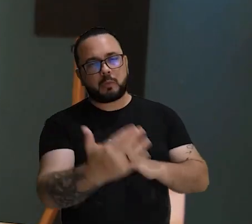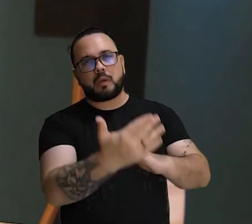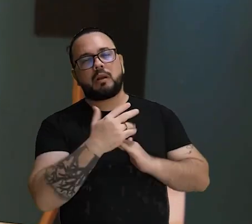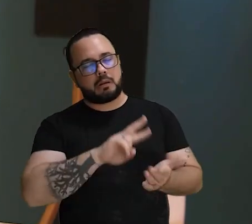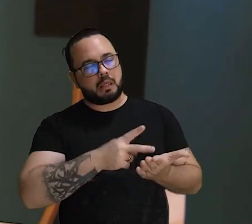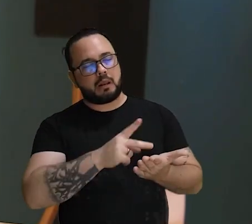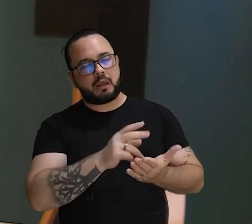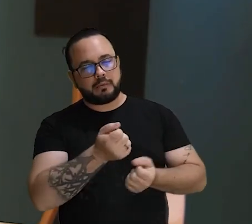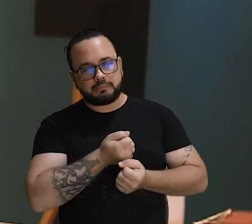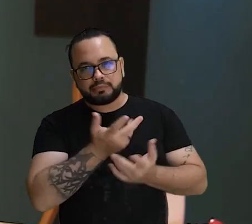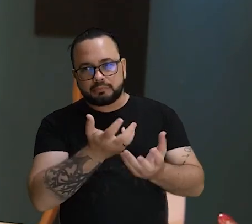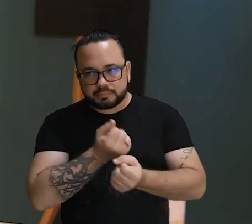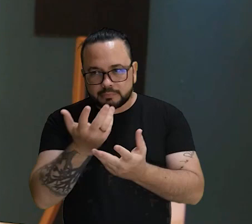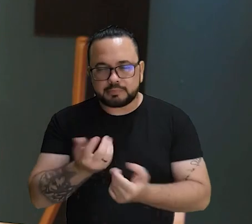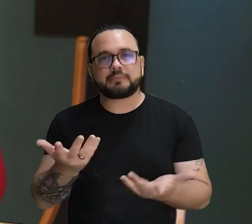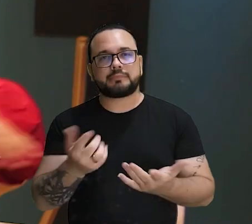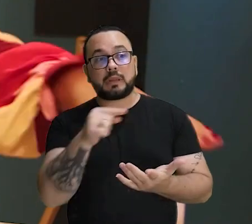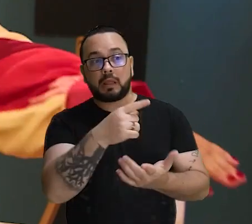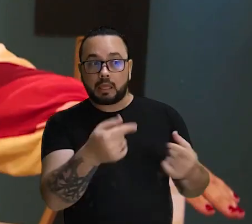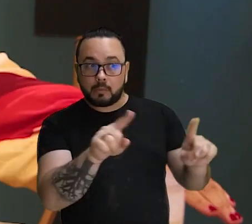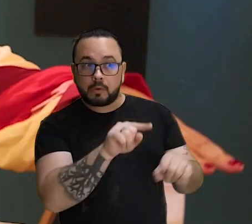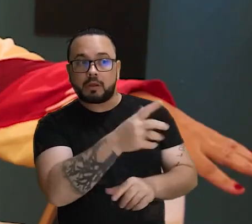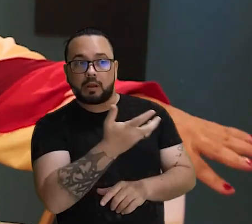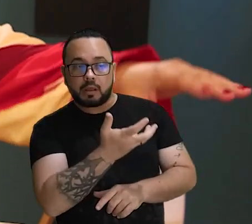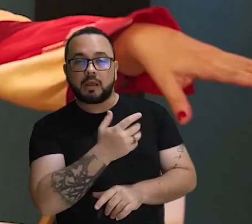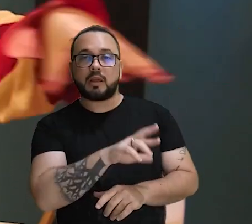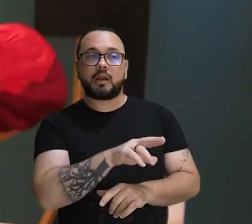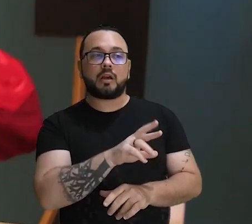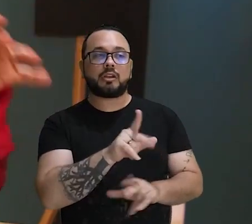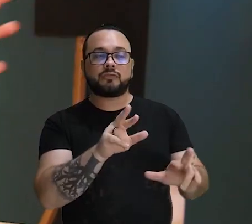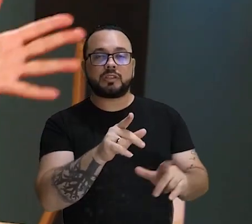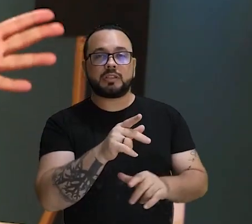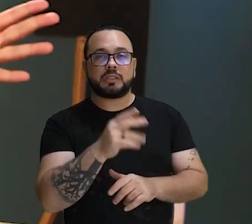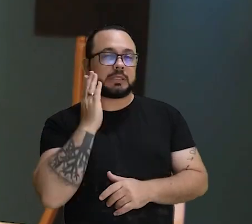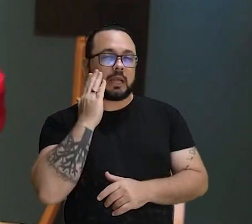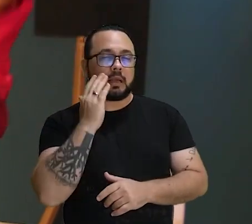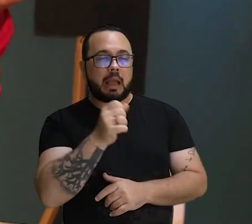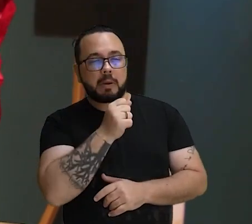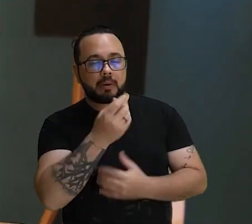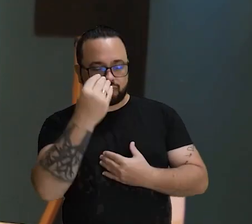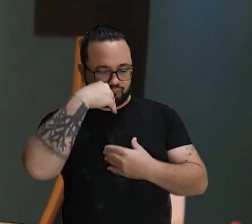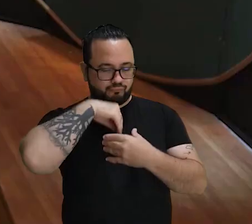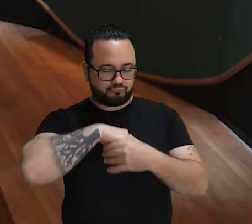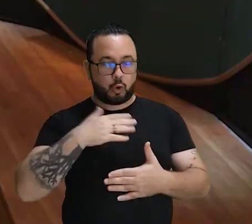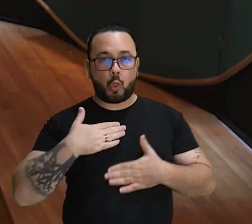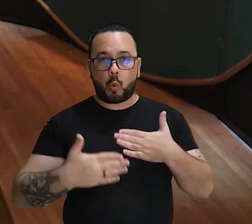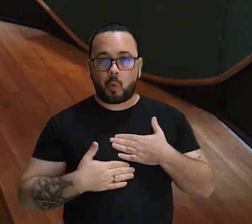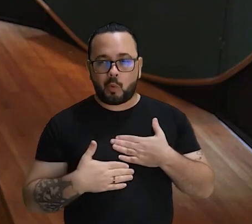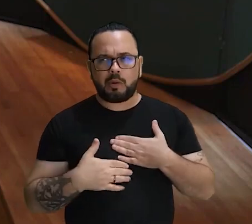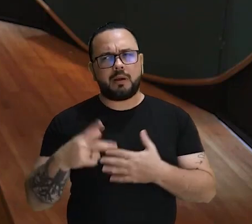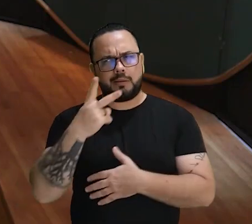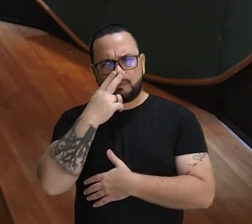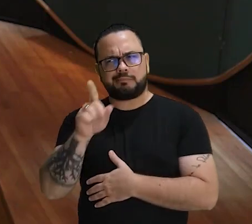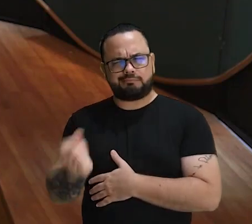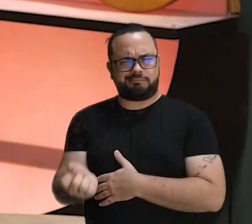traduza para dizer pro outro ali. Ó. E você achou então, esse som que ela tá querendo é um microfone dentro do corpo, sabe? Tipo assim. É que são coisas assim